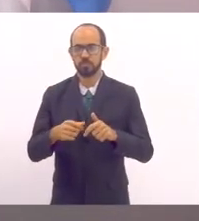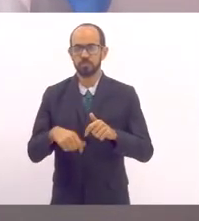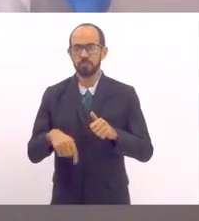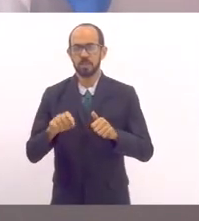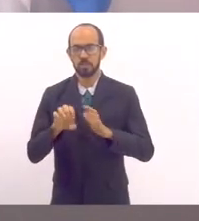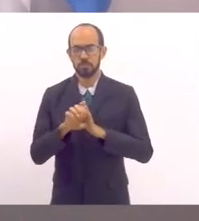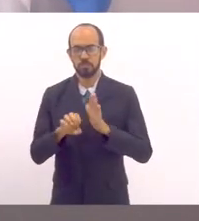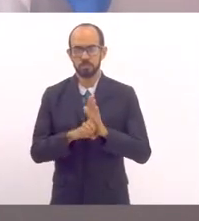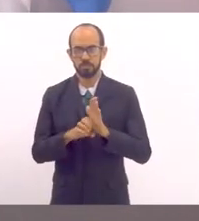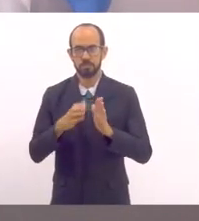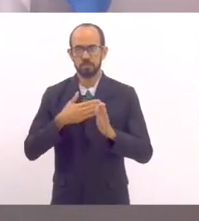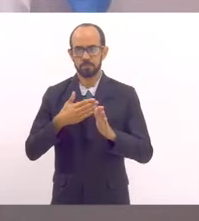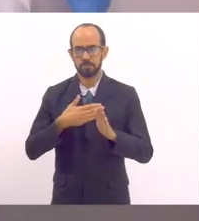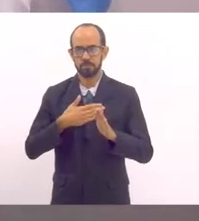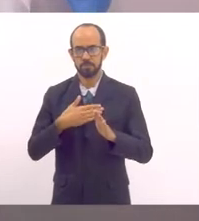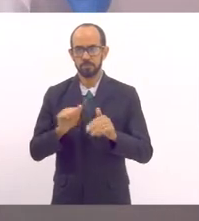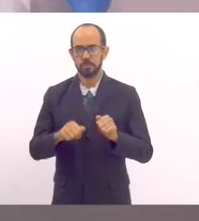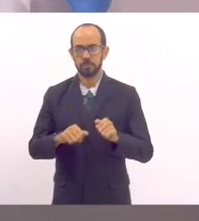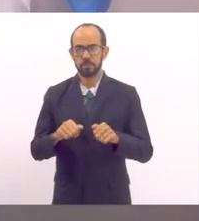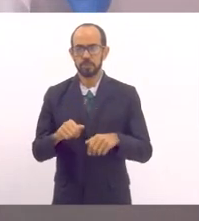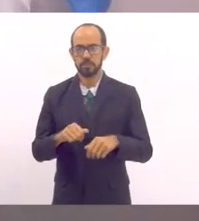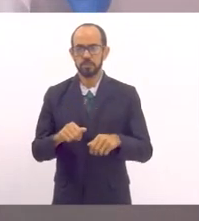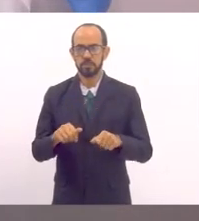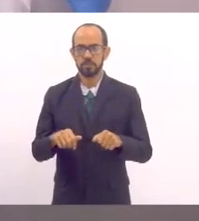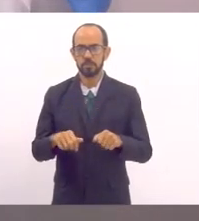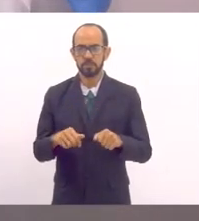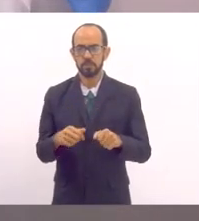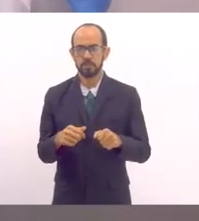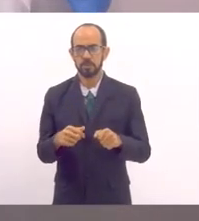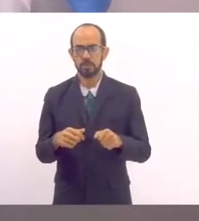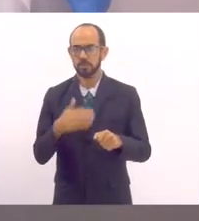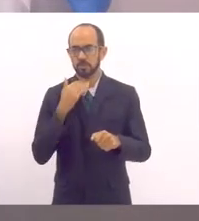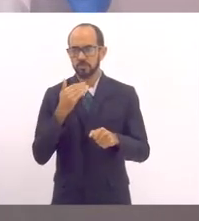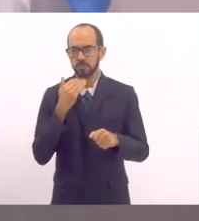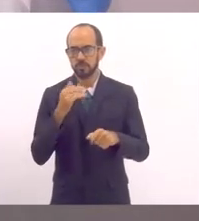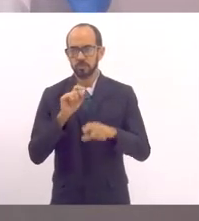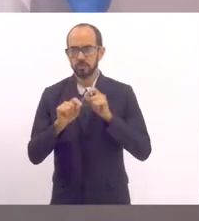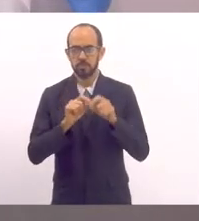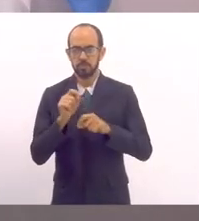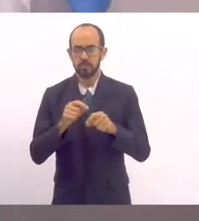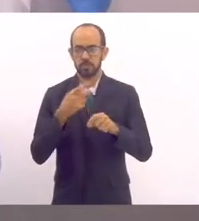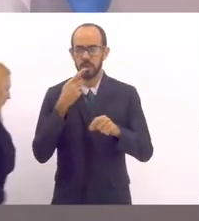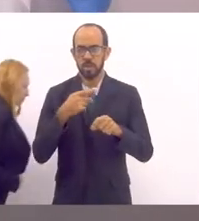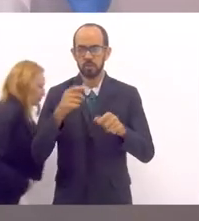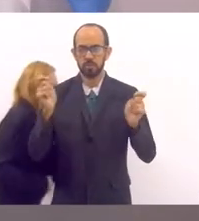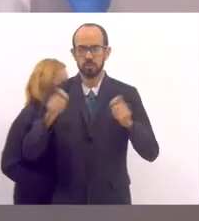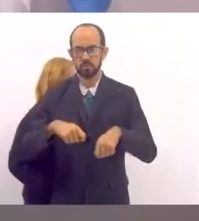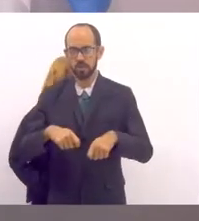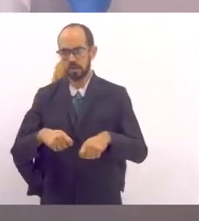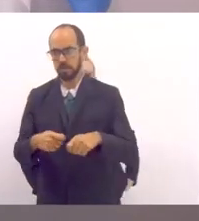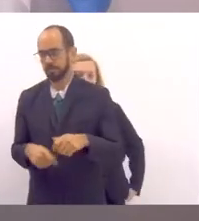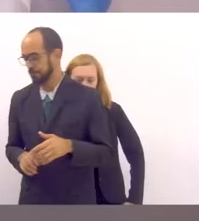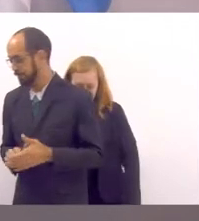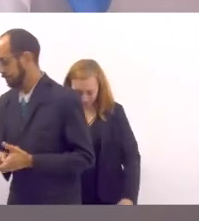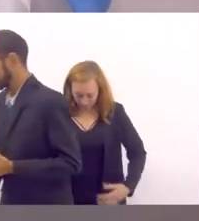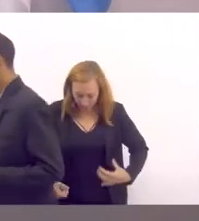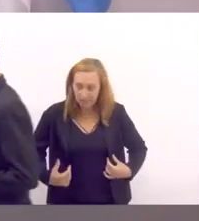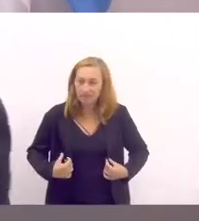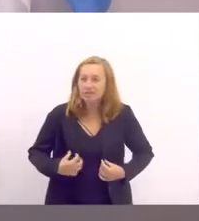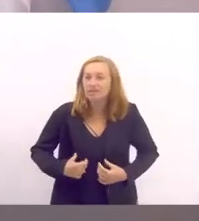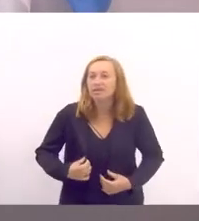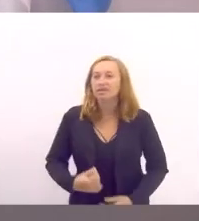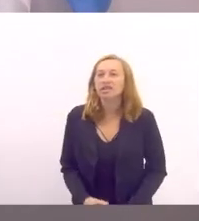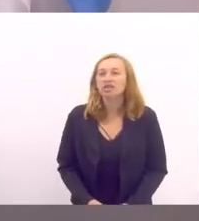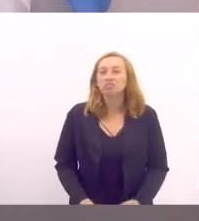mim quanto por outros parlamentares. Não adianta, repito mais uma vez, dizer que não tem condição de criar um fundo, porque foram